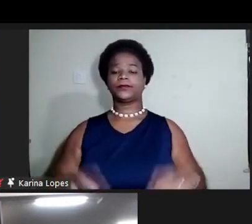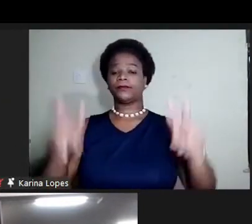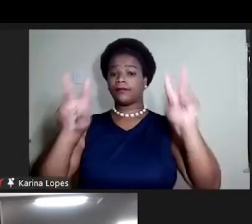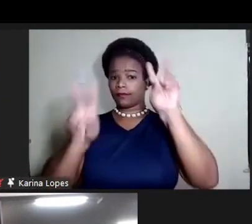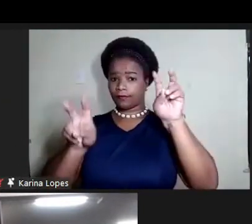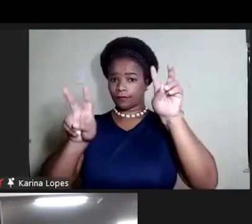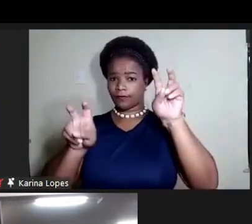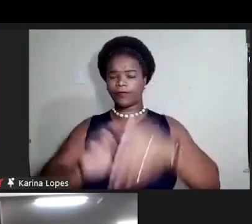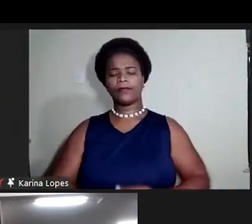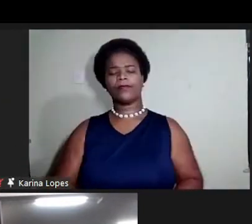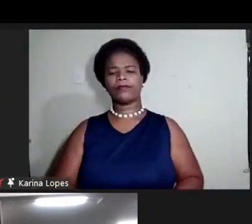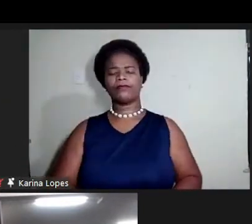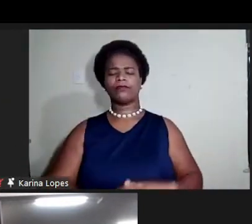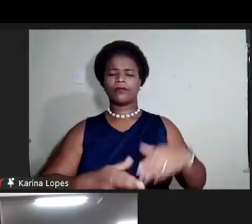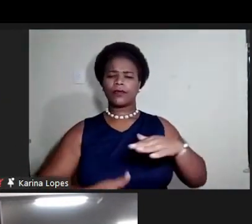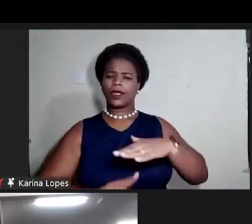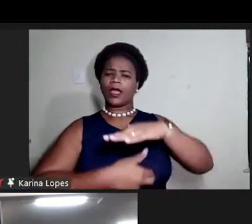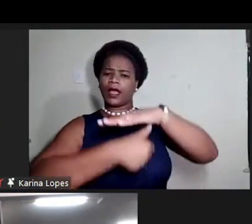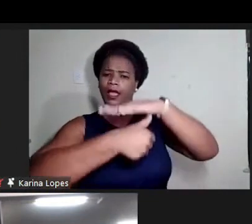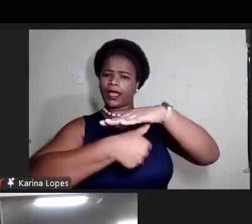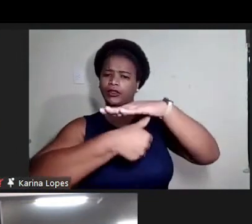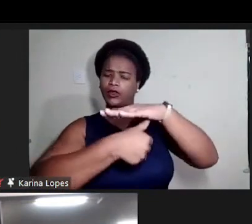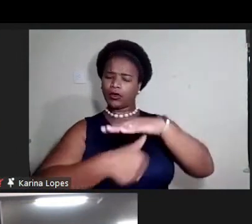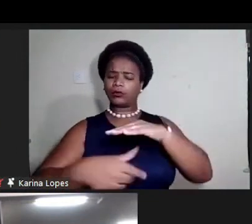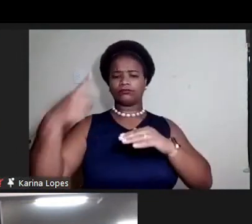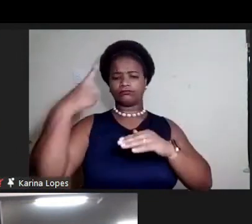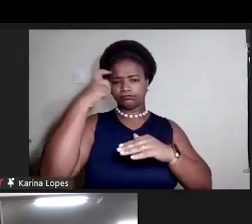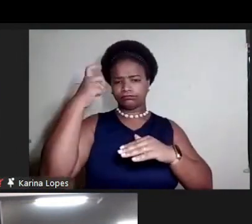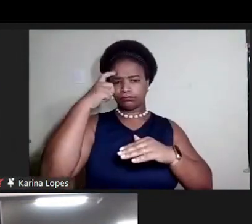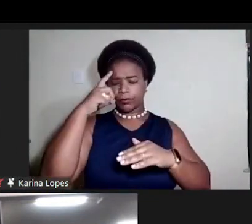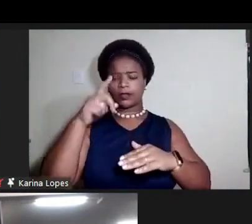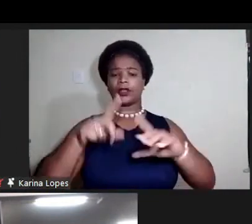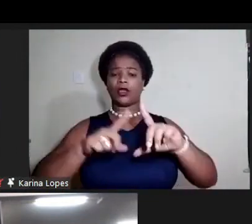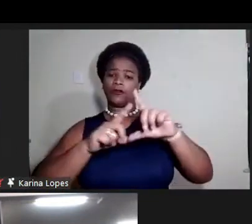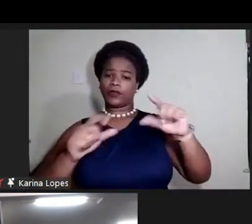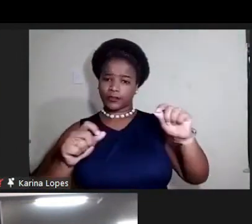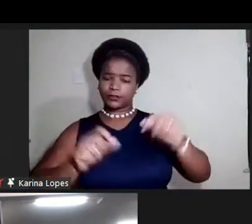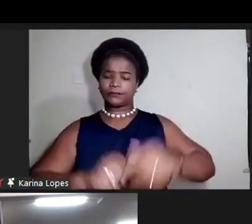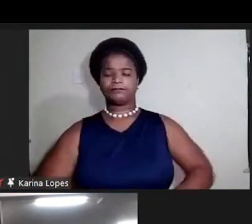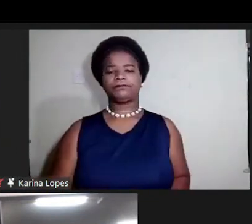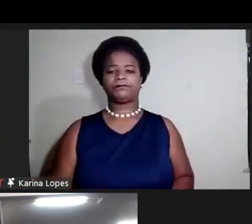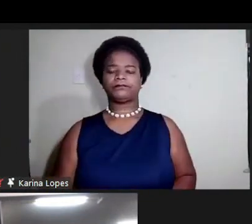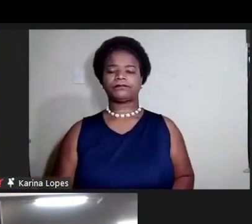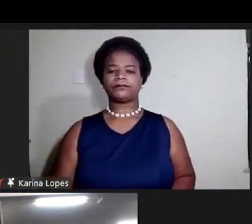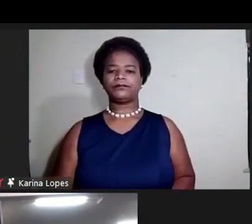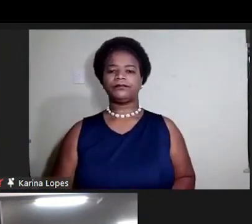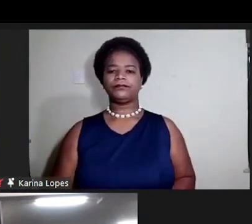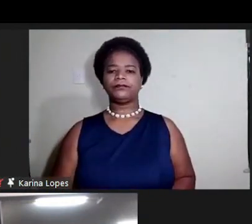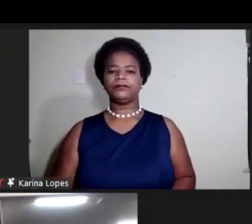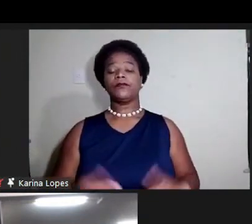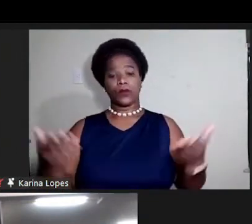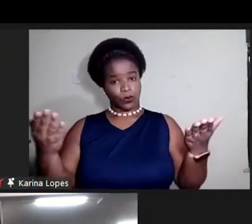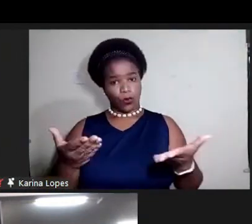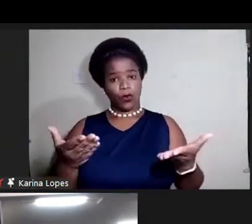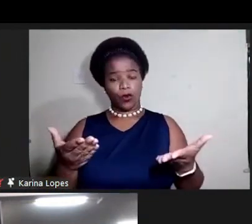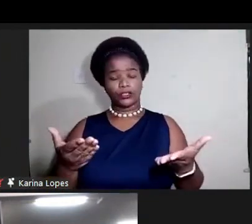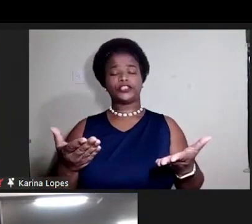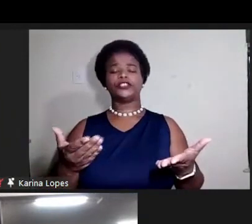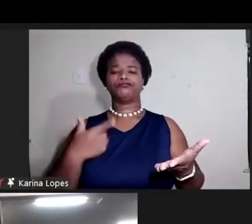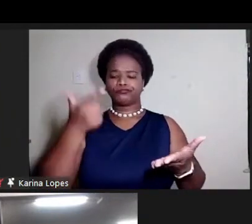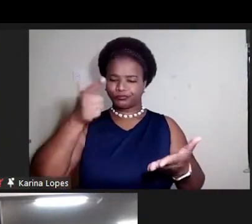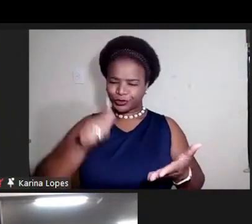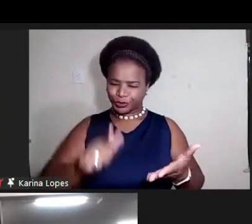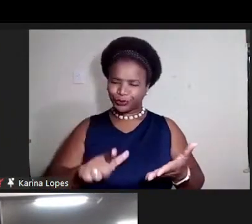Magnífico reitor da Universidade Federal de Juiz de Fora, professor Marcos Davi. Nesta ocasião, de mais uma outorga